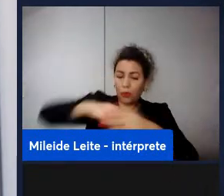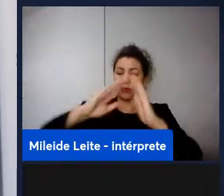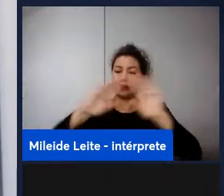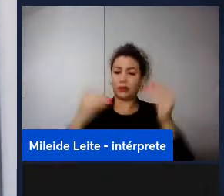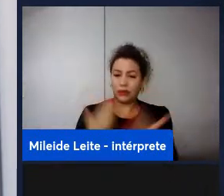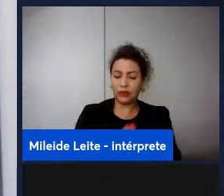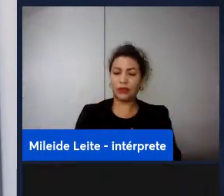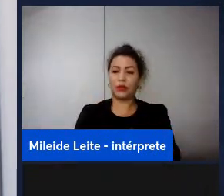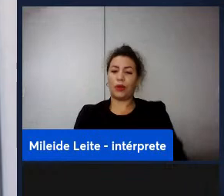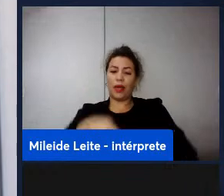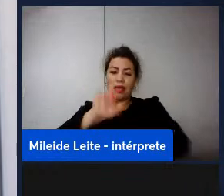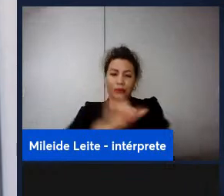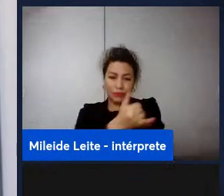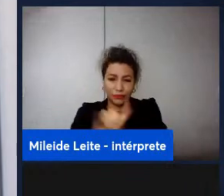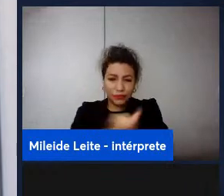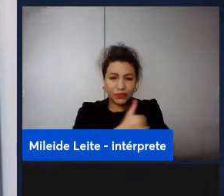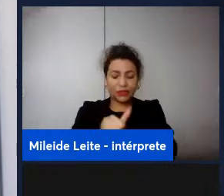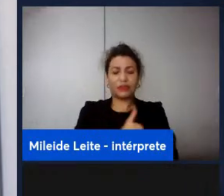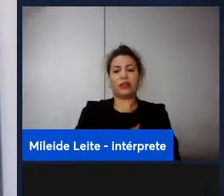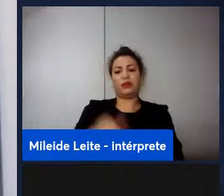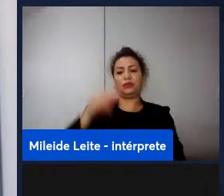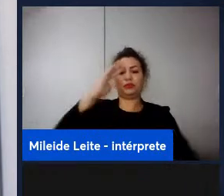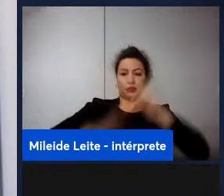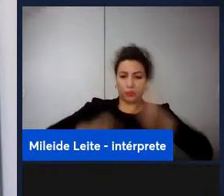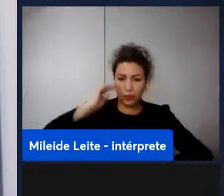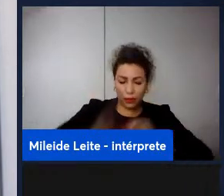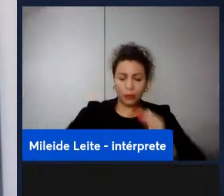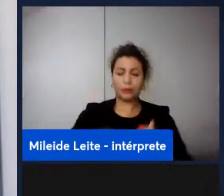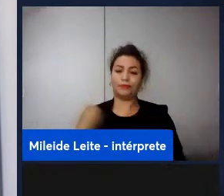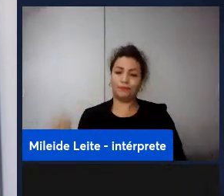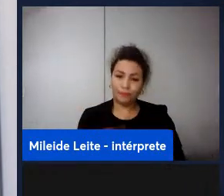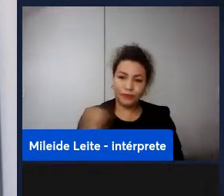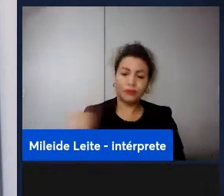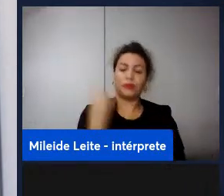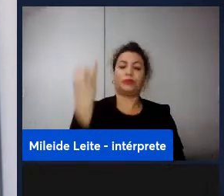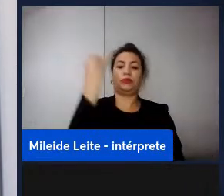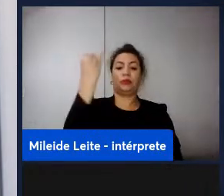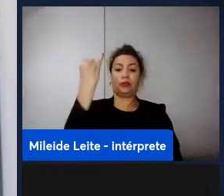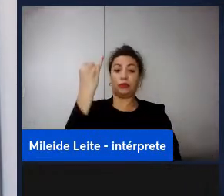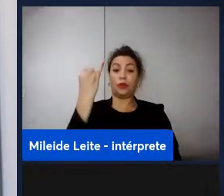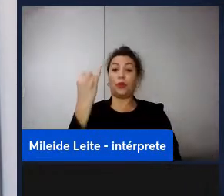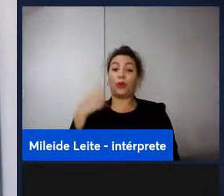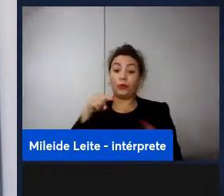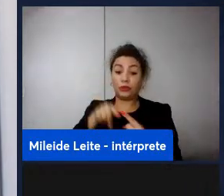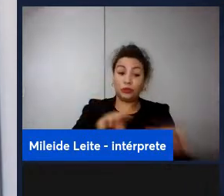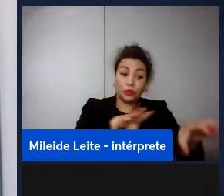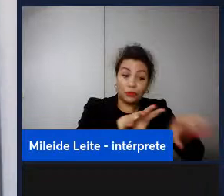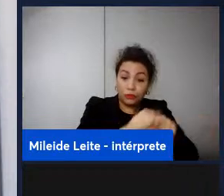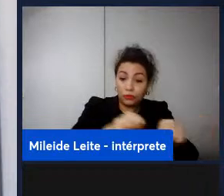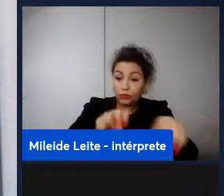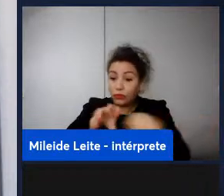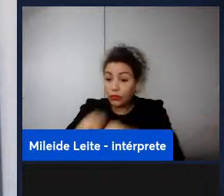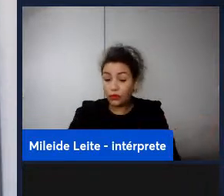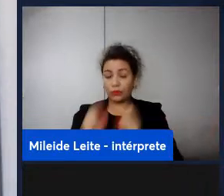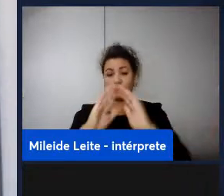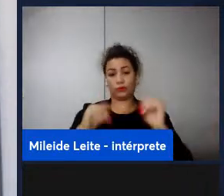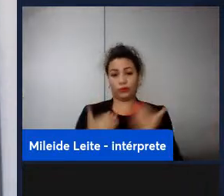recursos físicos e humanos necessários e suficientes para a formação